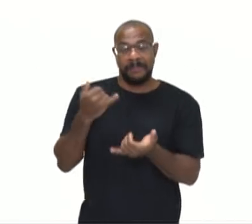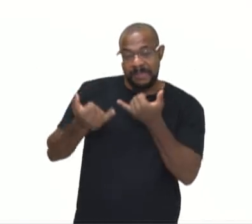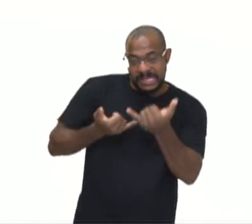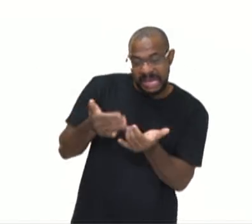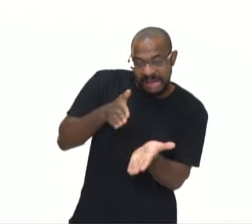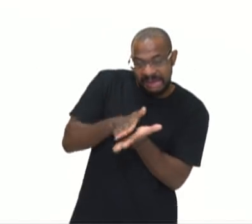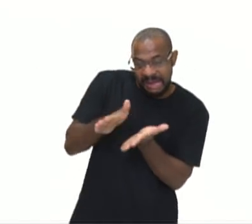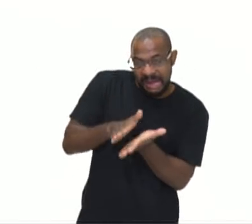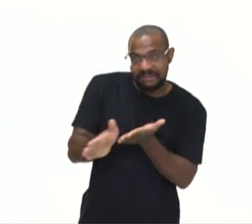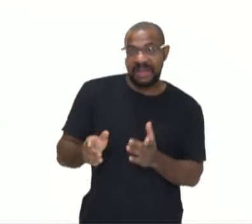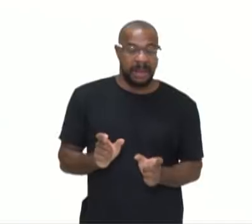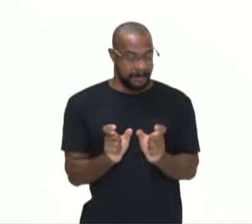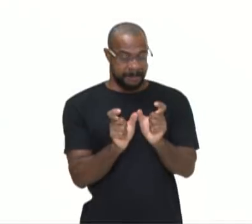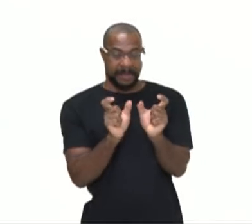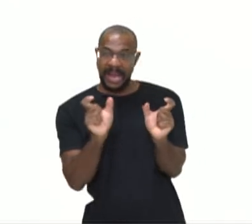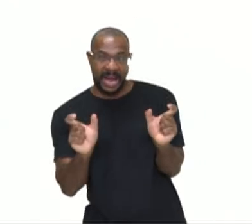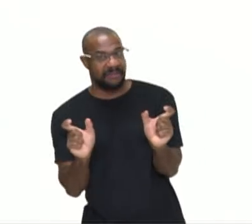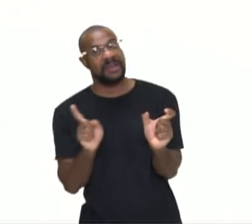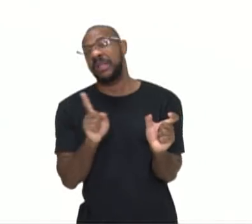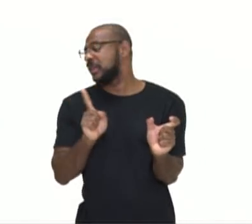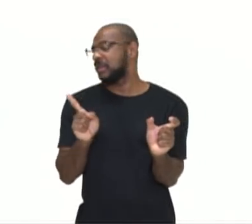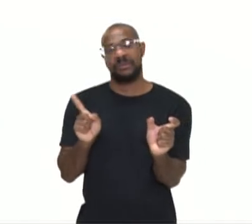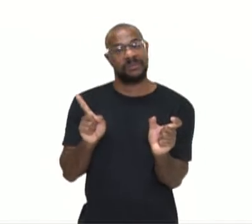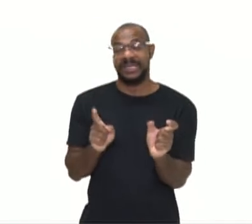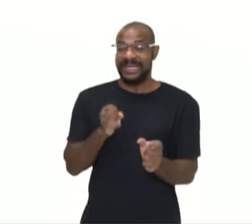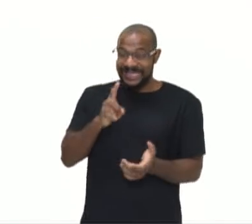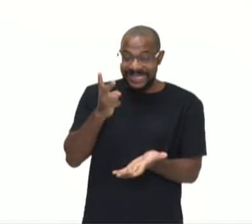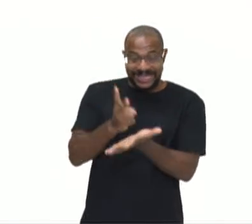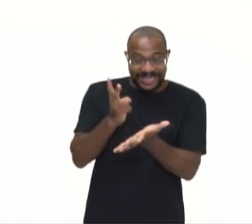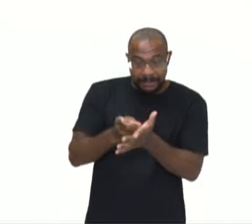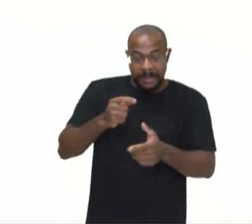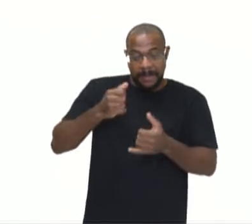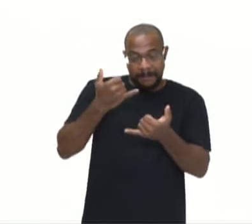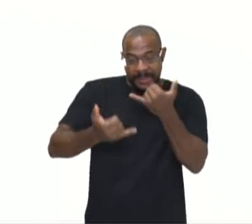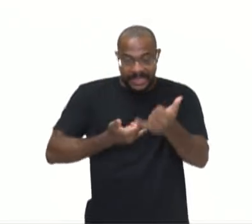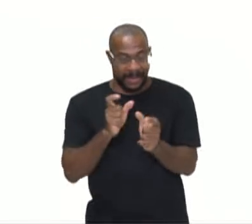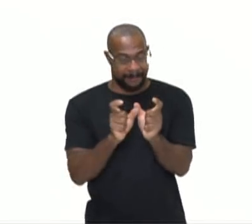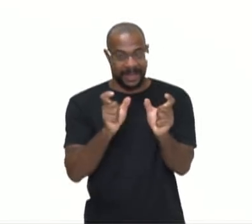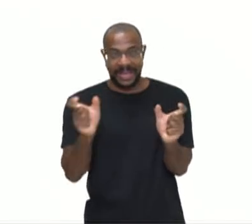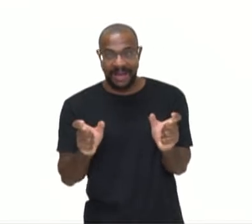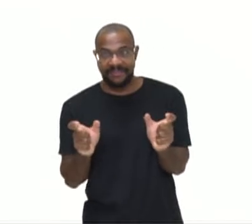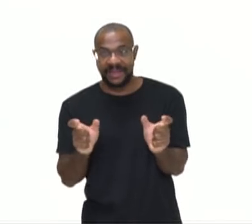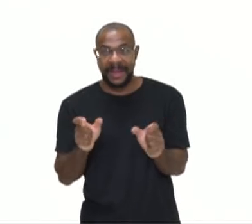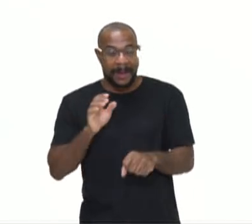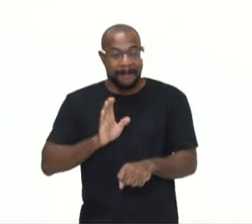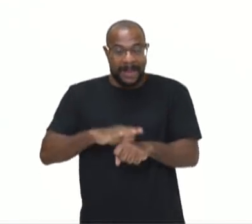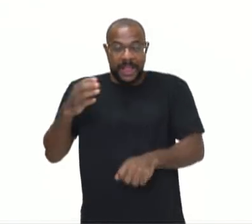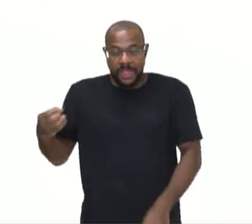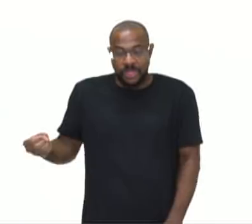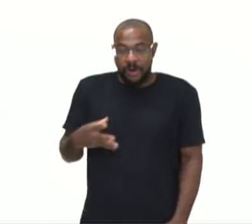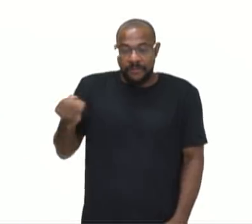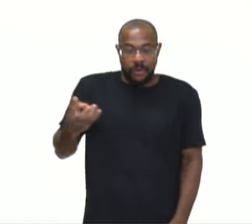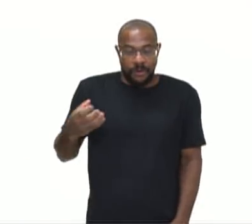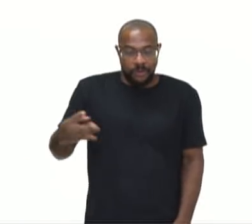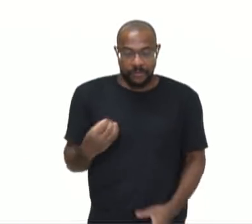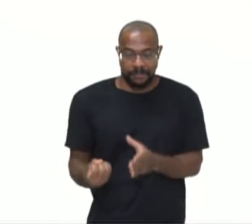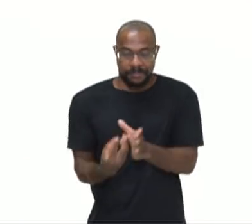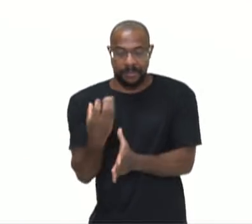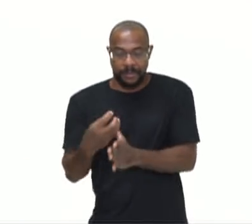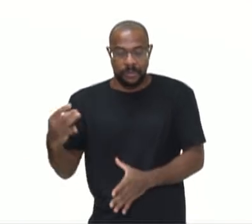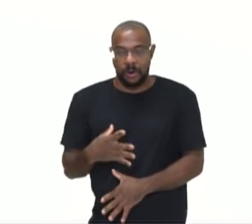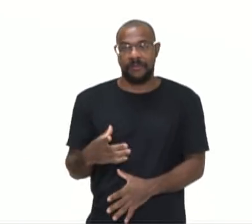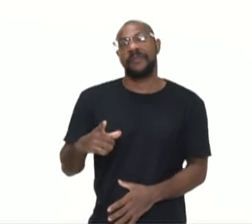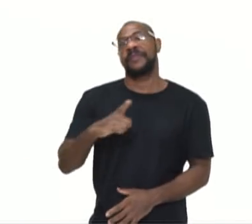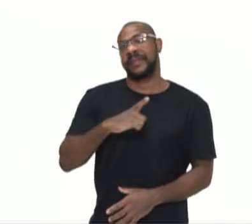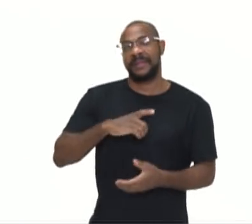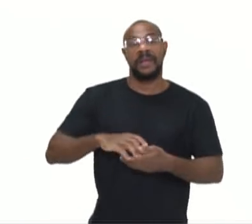com elas, mais novas ficam. Qual a distinção que o poeta faz entre brincar